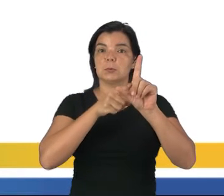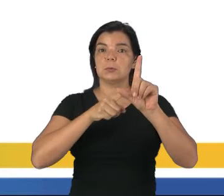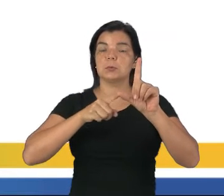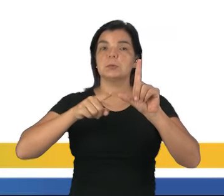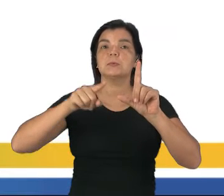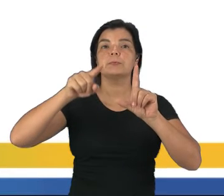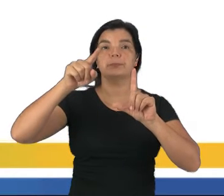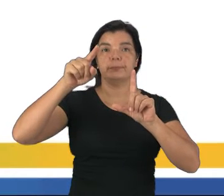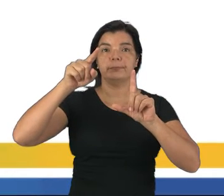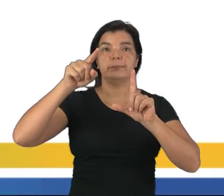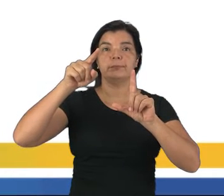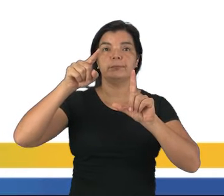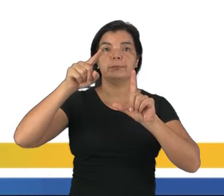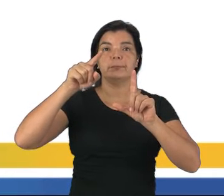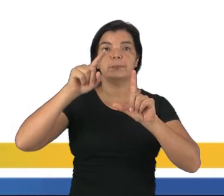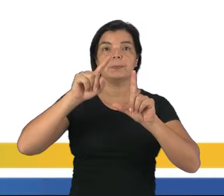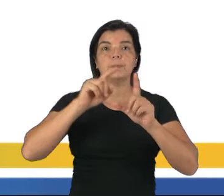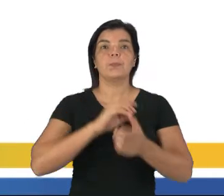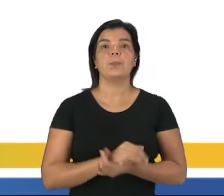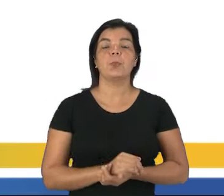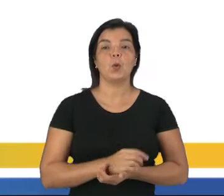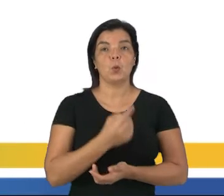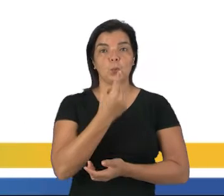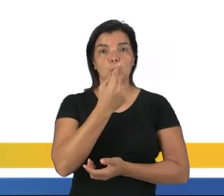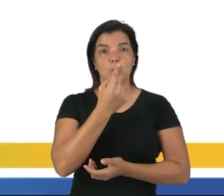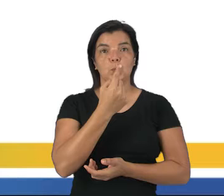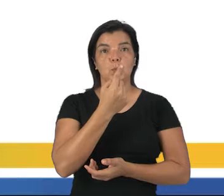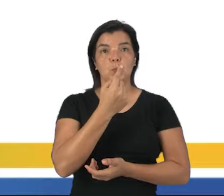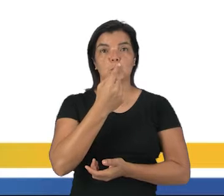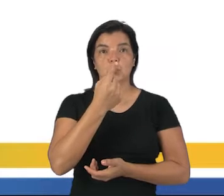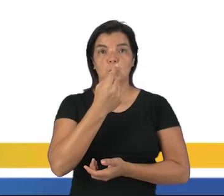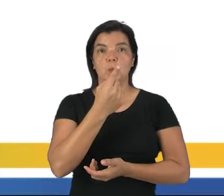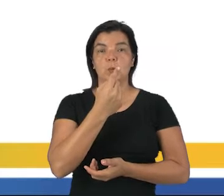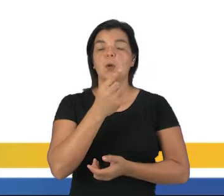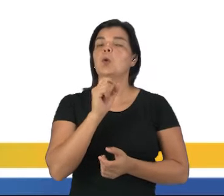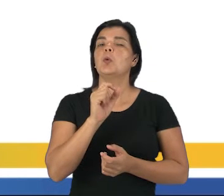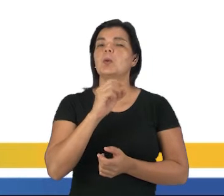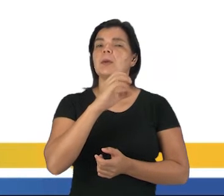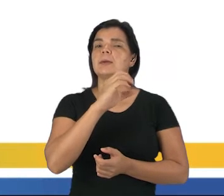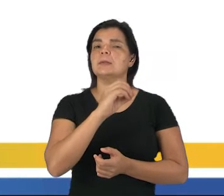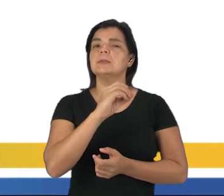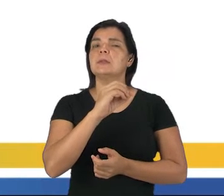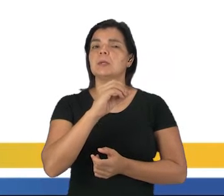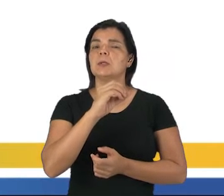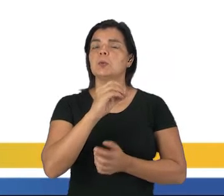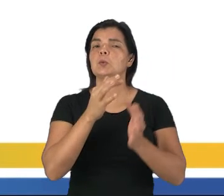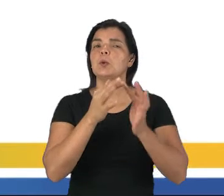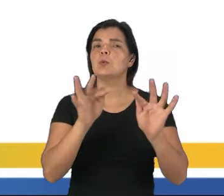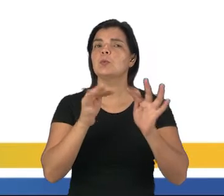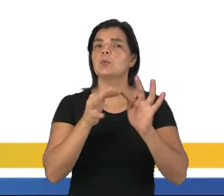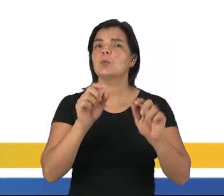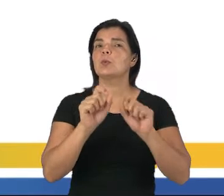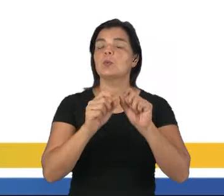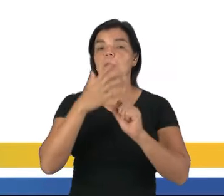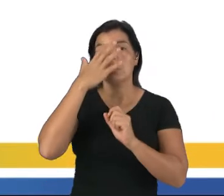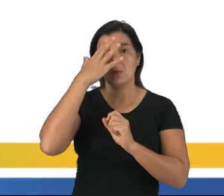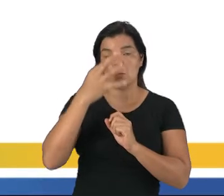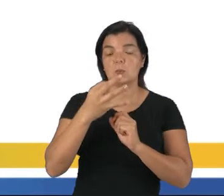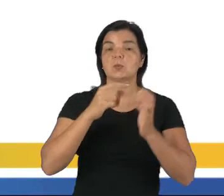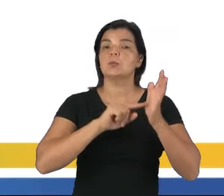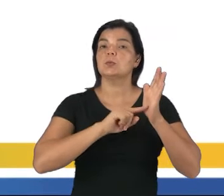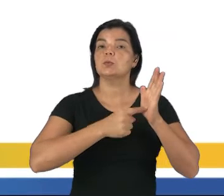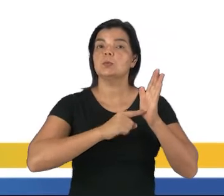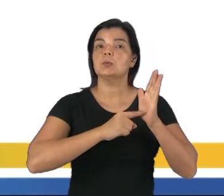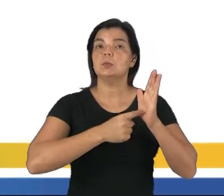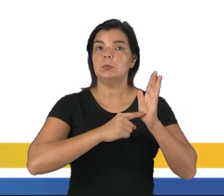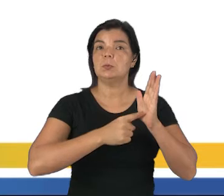3. Depois, tenho aqui os zeros da função. O que são os zeros da função? A gente vai ver mais à frente que são exatamente os